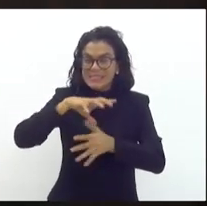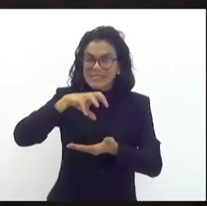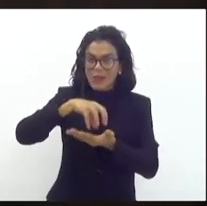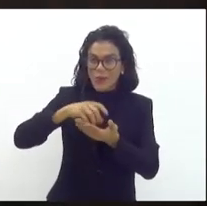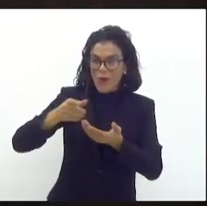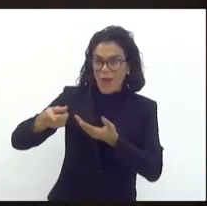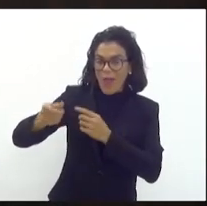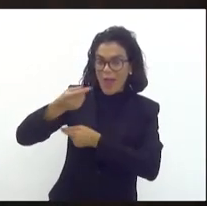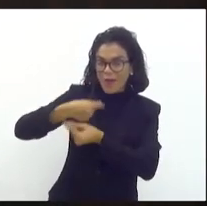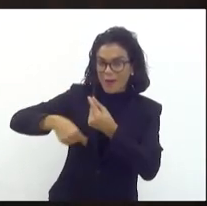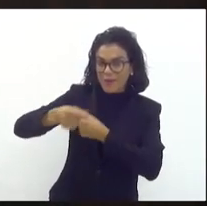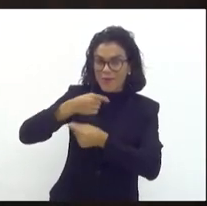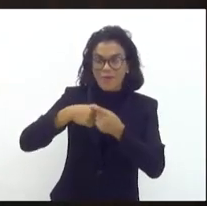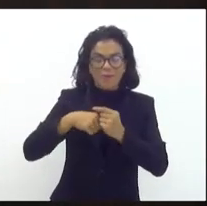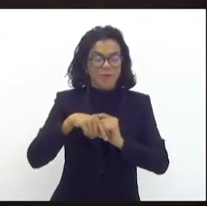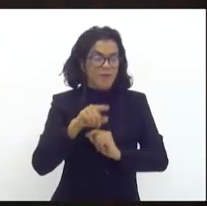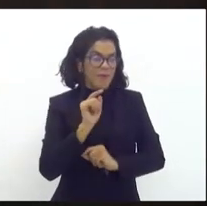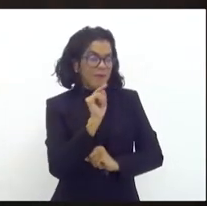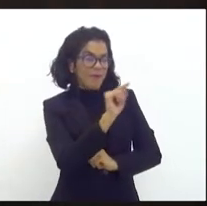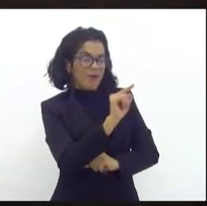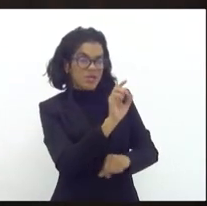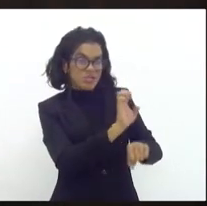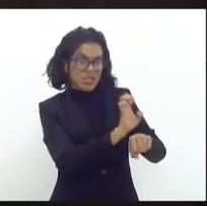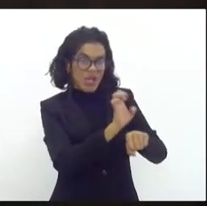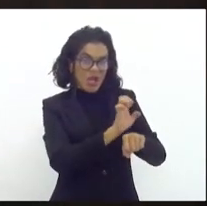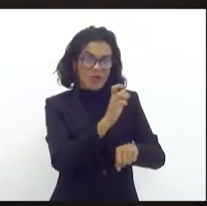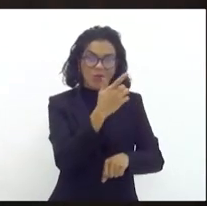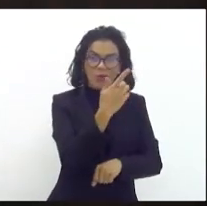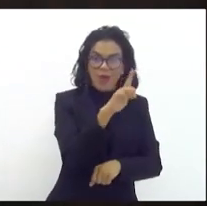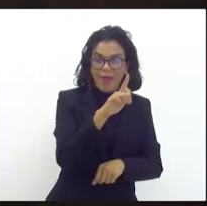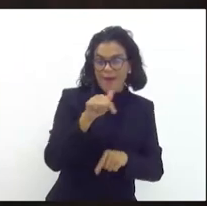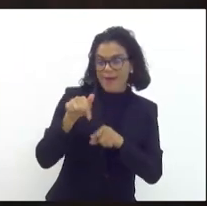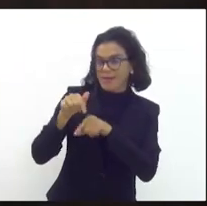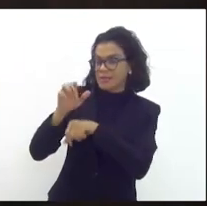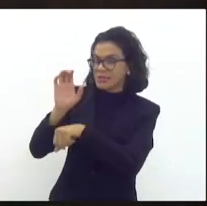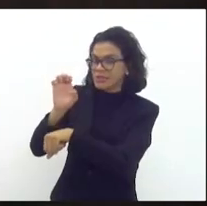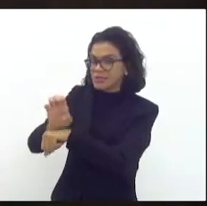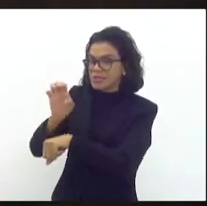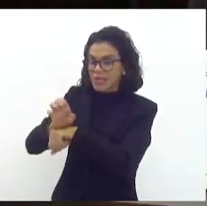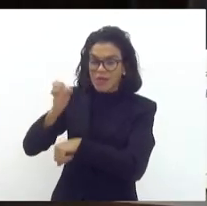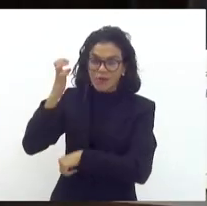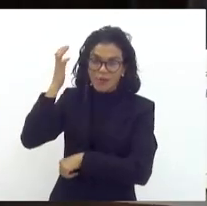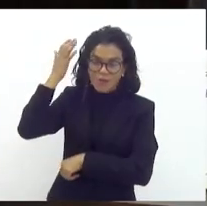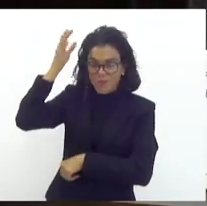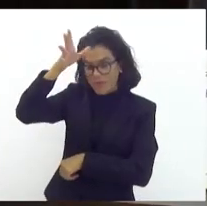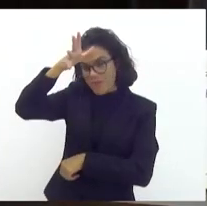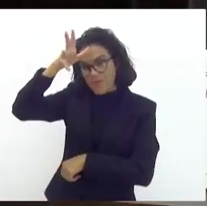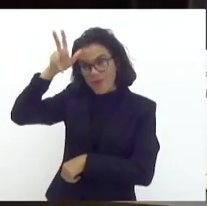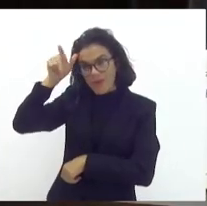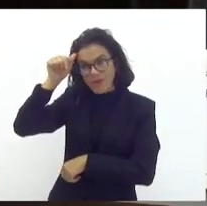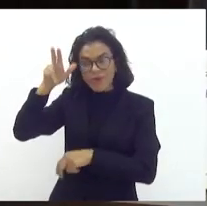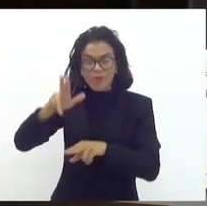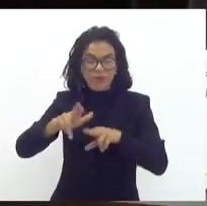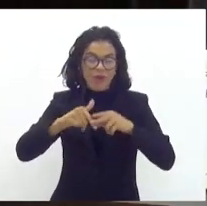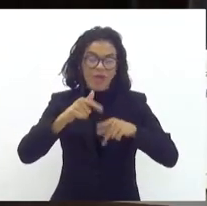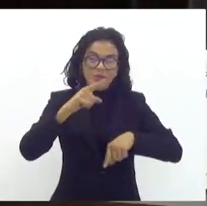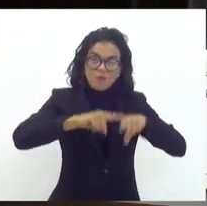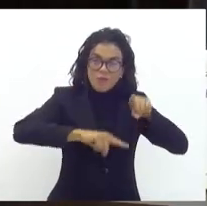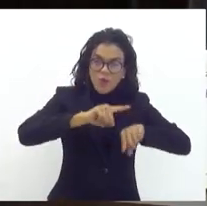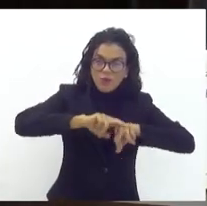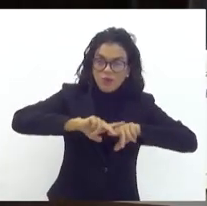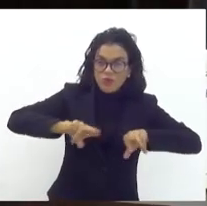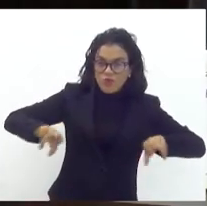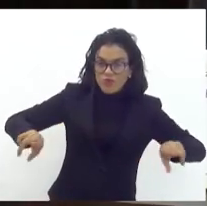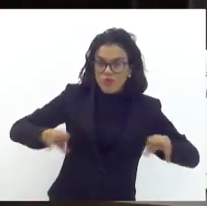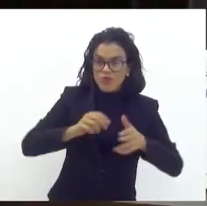aqui ia colar seja o estado de Goiás e Mato Grosso por conta dos dos produtos primários enfim